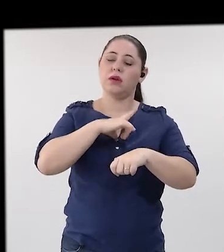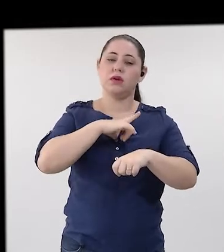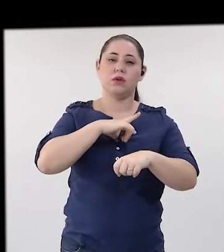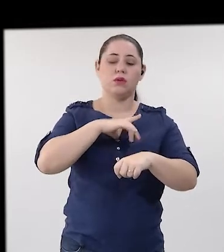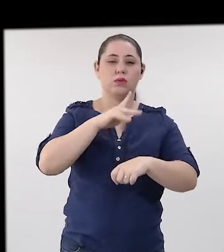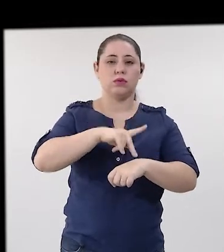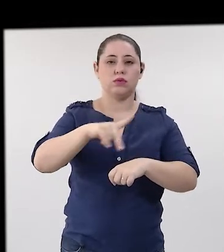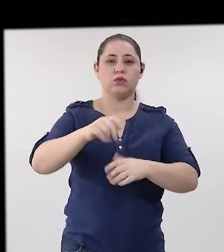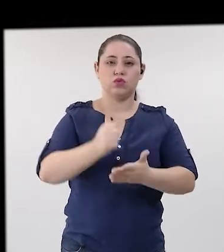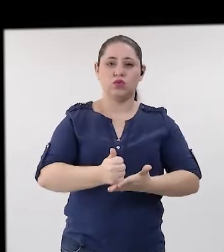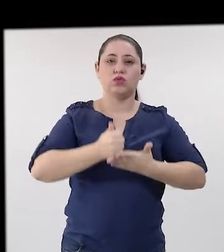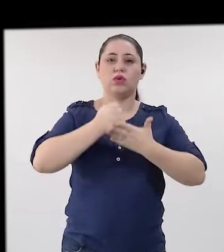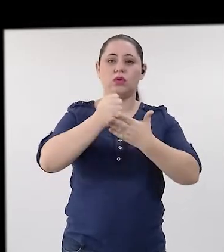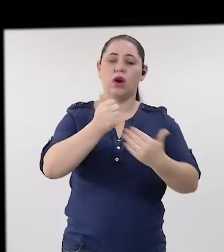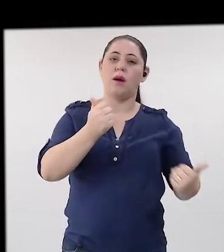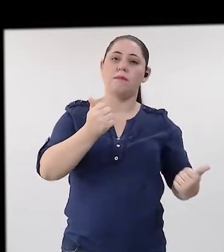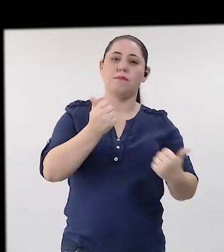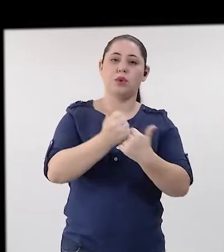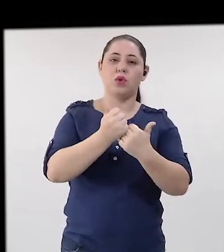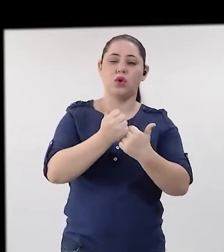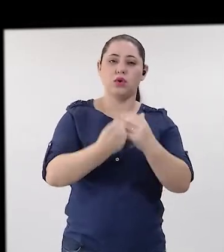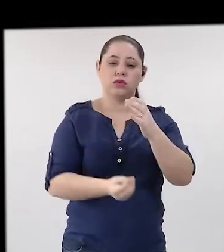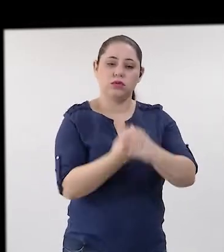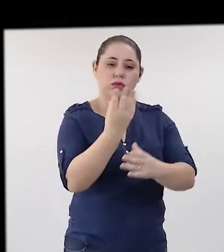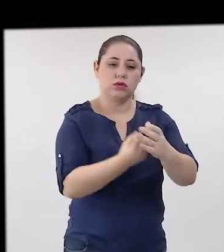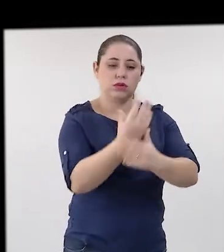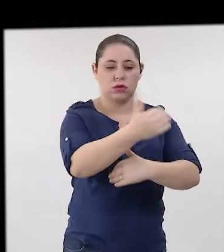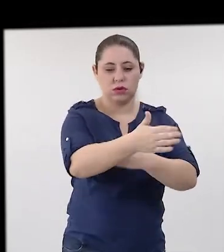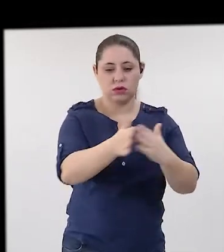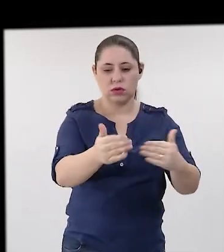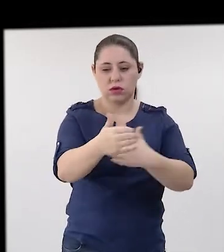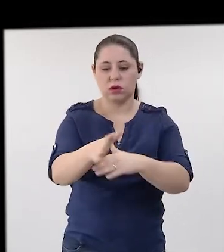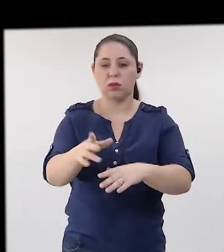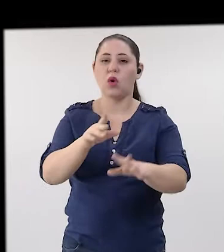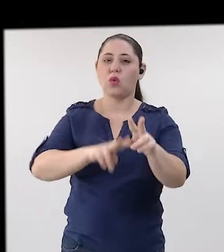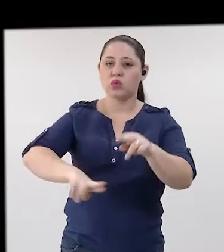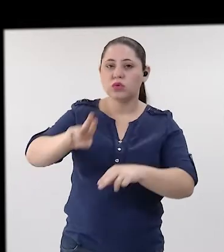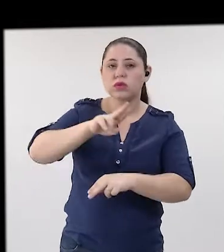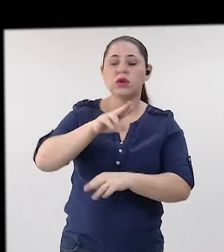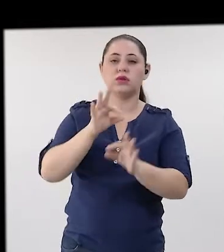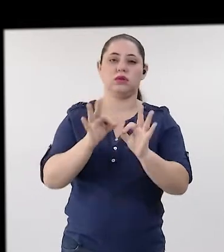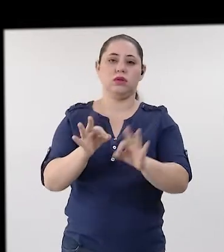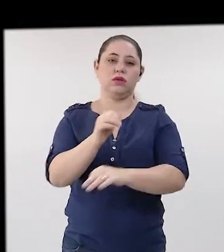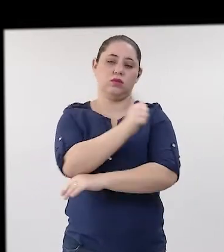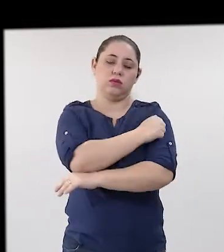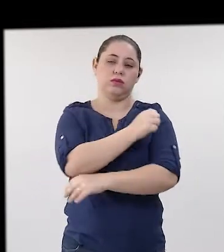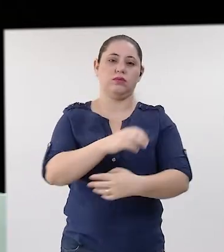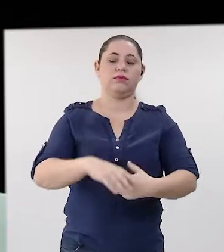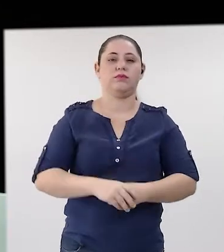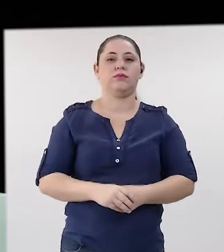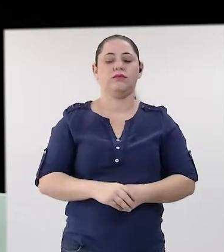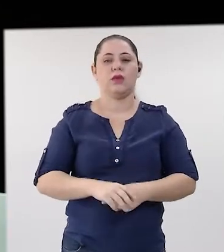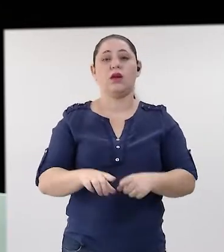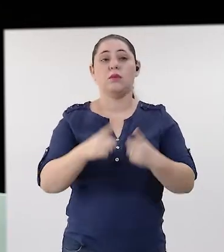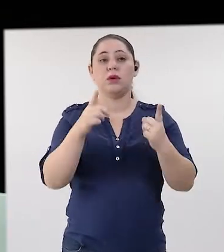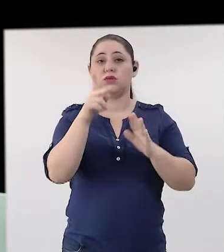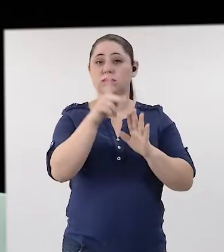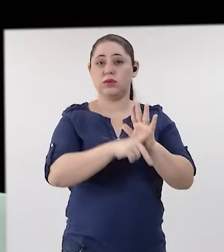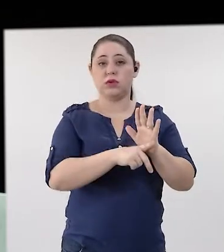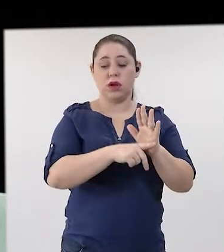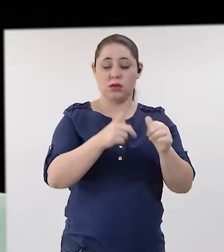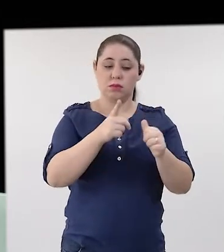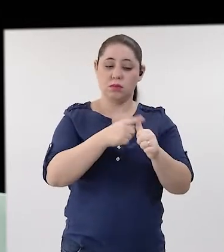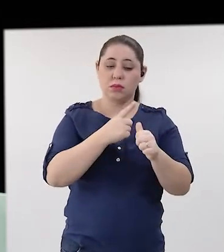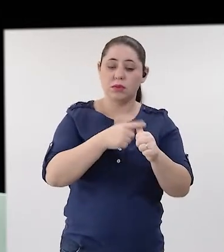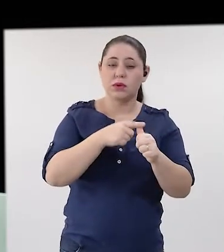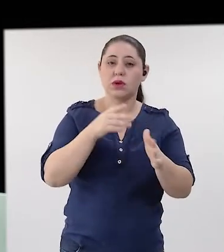também ter o apoio do professor para que ele esteja criando a sala e os alunos possam utilizar da forma mais adequada possível. Mas do